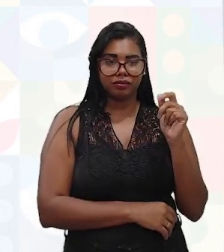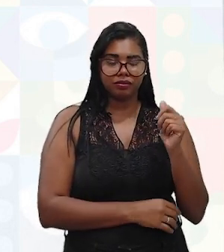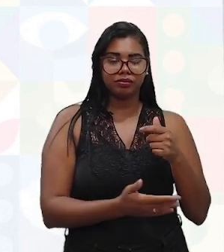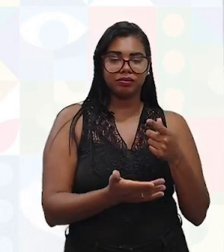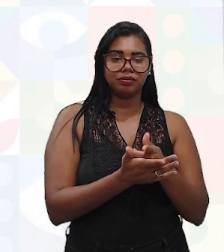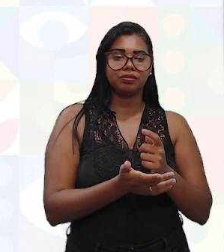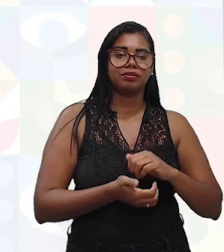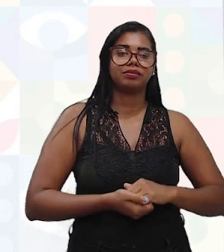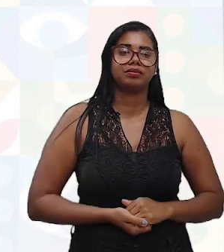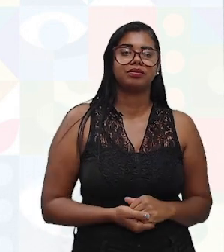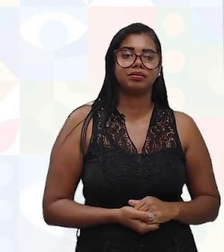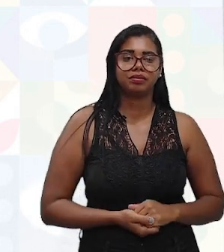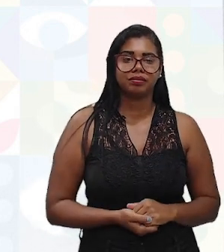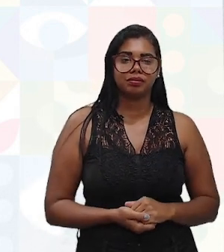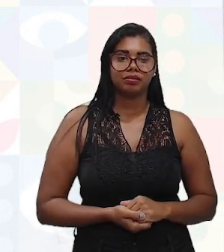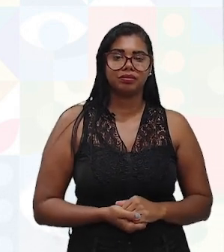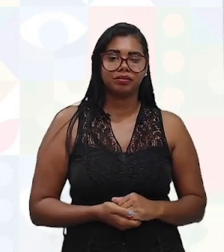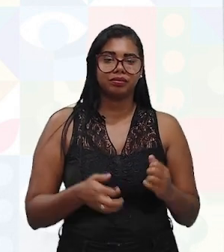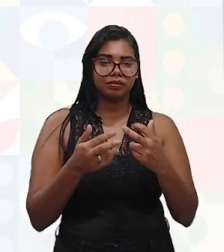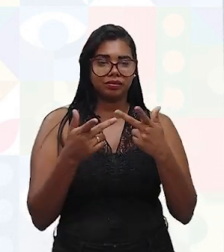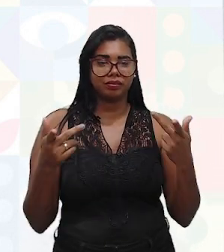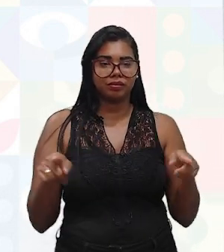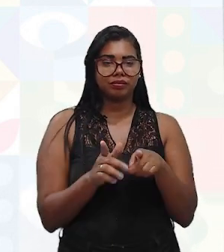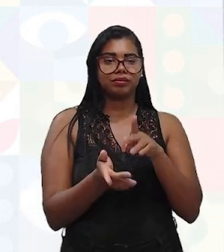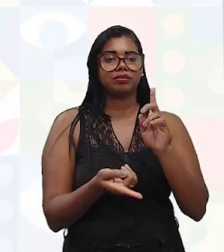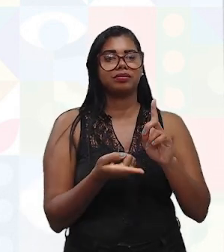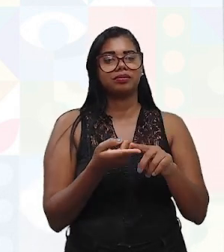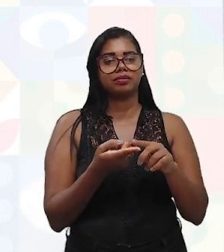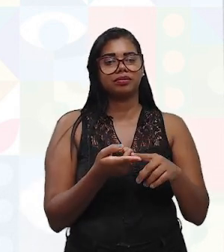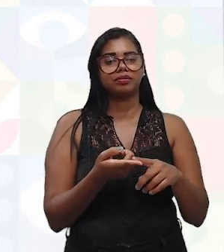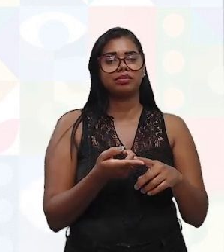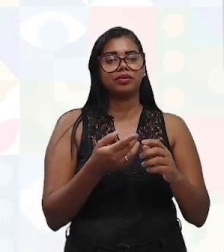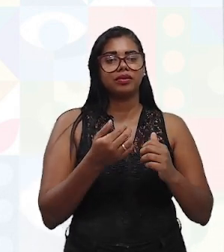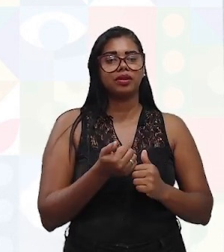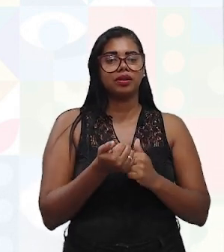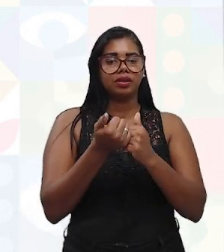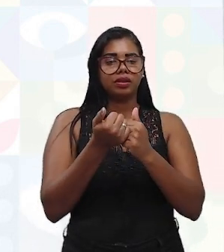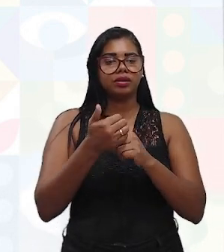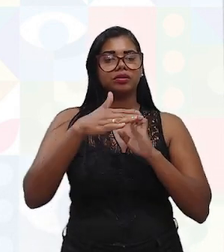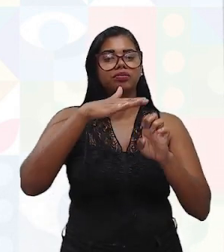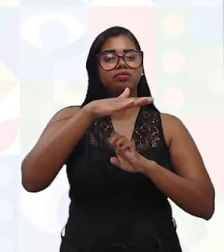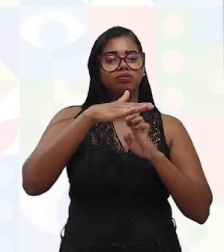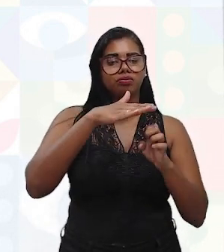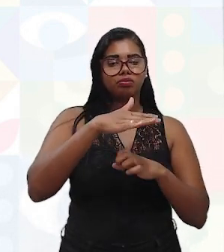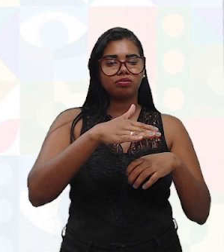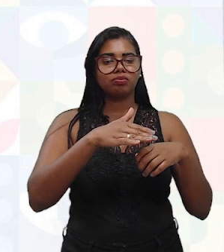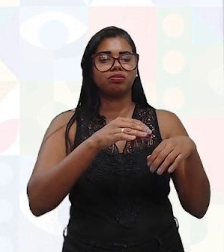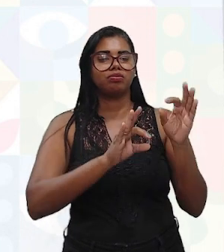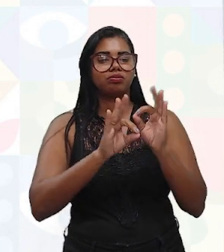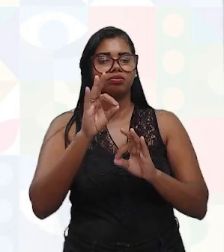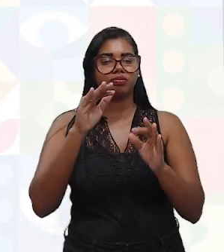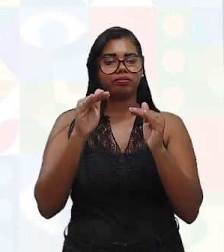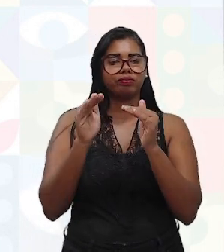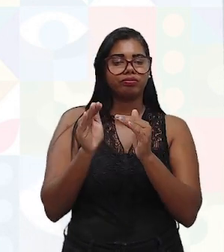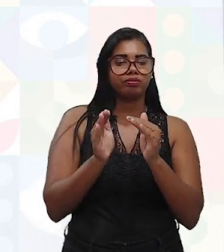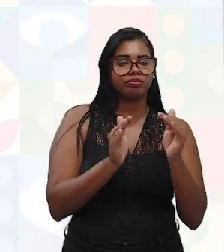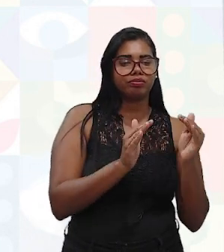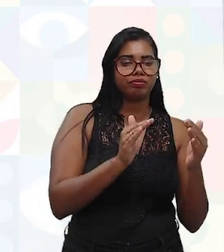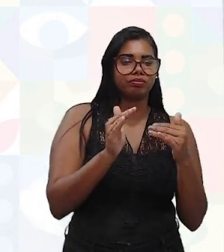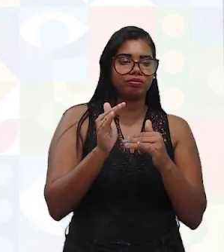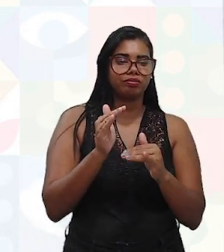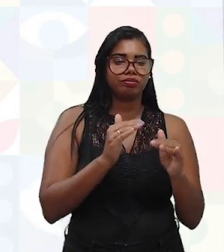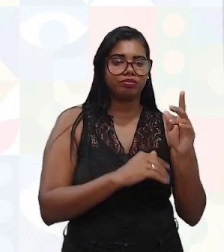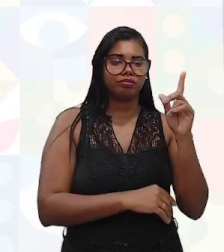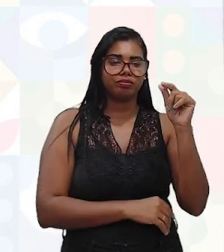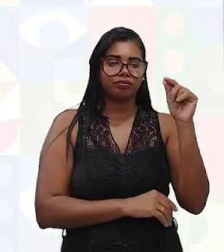compra. O uso eficaz do leque ajuda muitas empresas a otimizar seus processos de estoque, minimizando custos